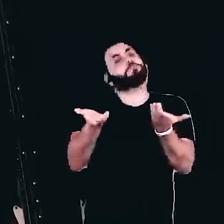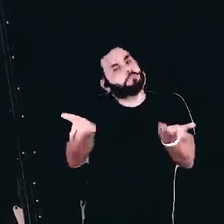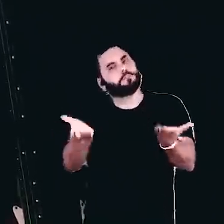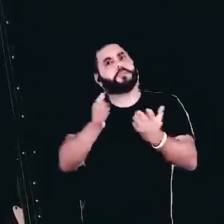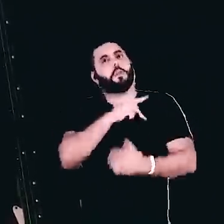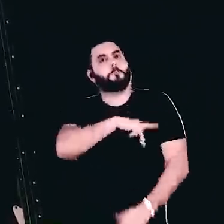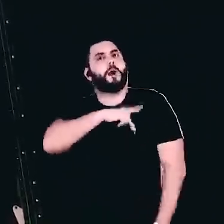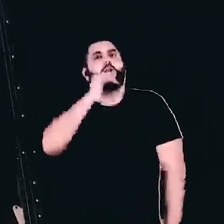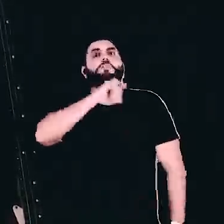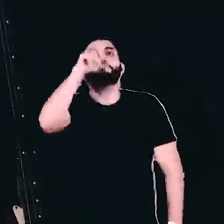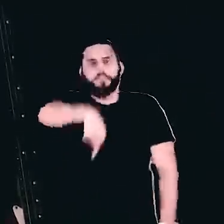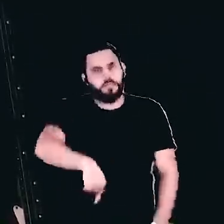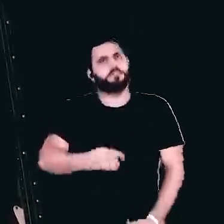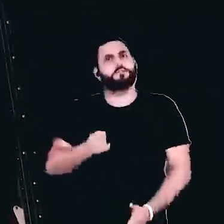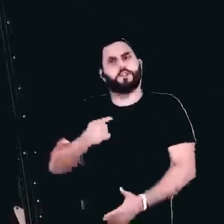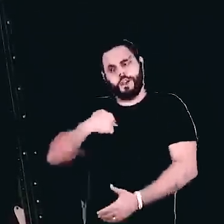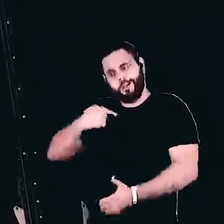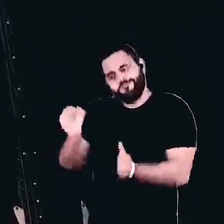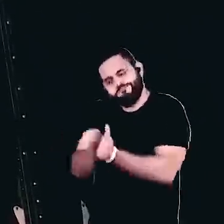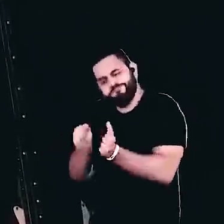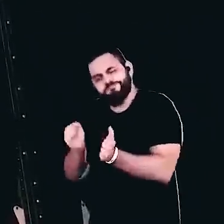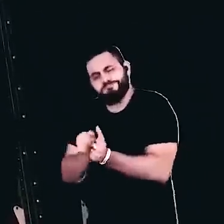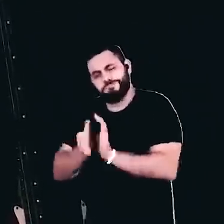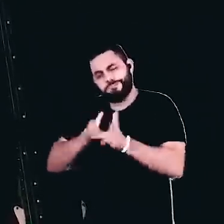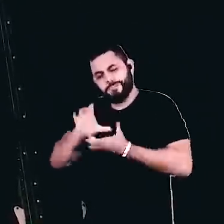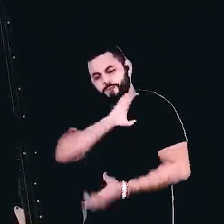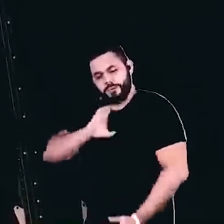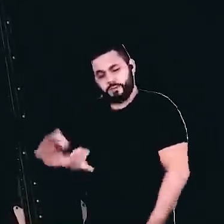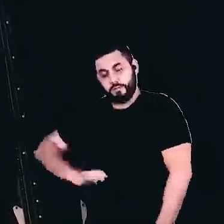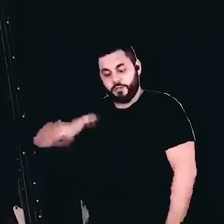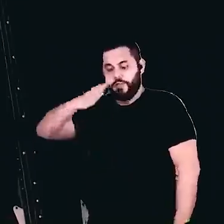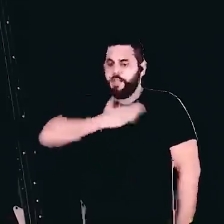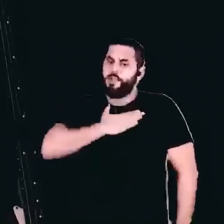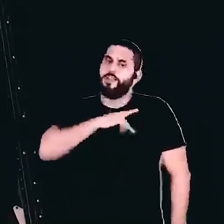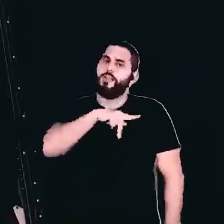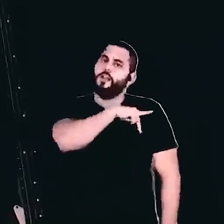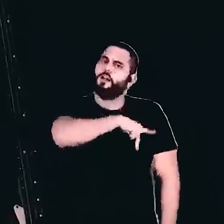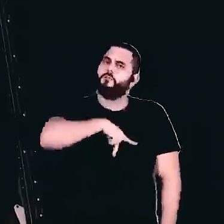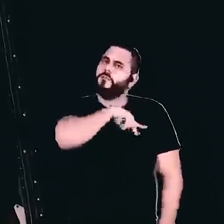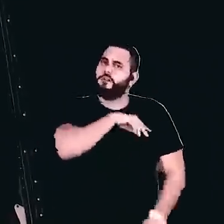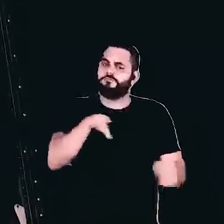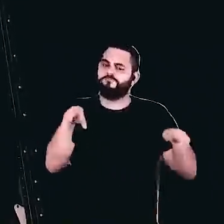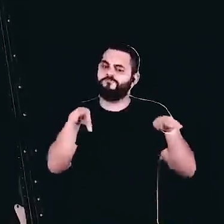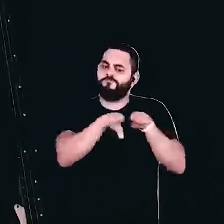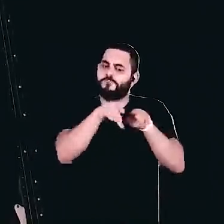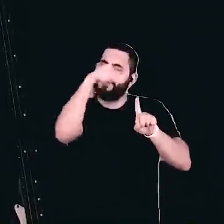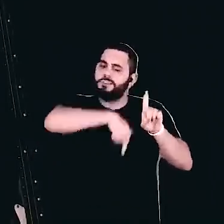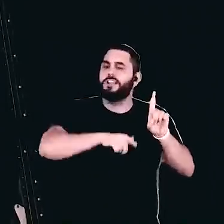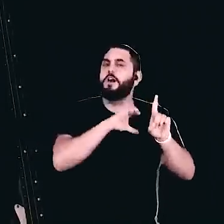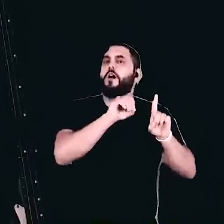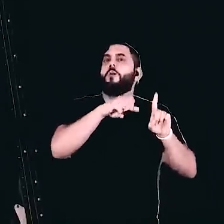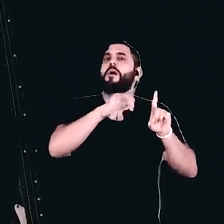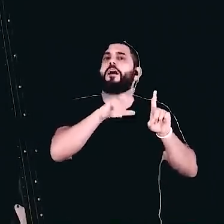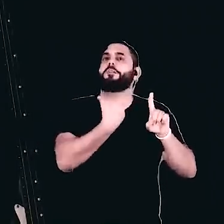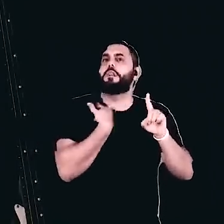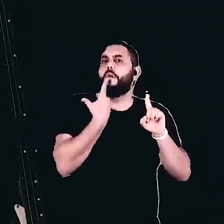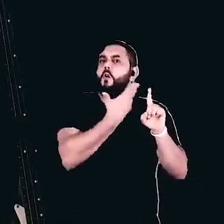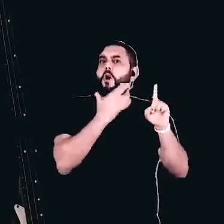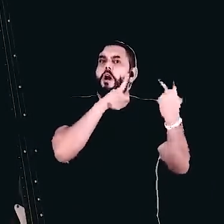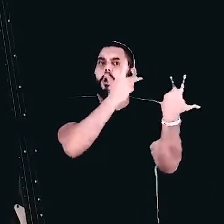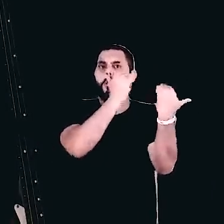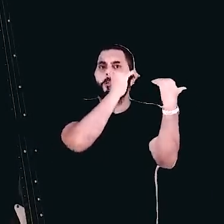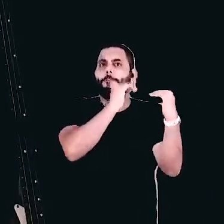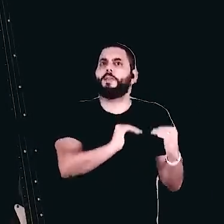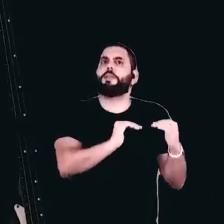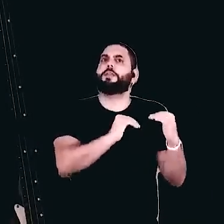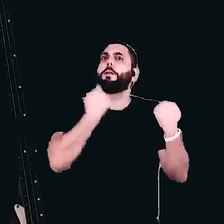quando ele disse assim: Paulo, prisioneiro de Cristo Jesus. Ele estava dizendo assim: eu estou no mesmo patamar de Onésimo, me faço pequeno para que